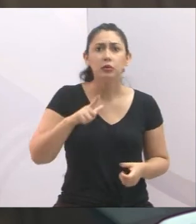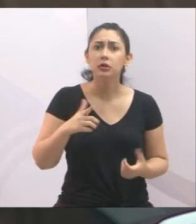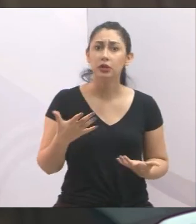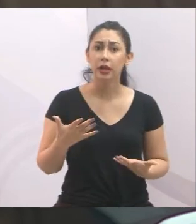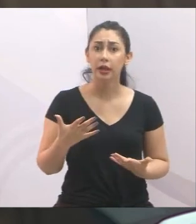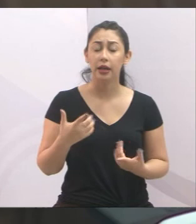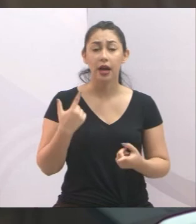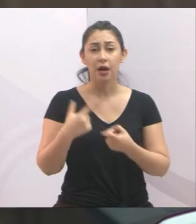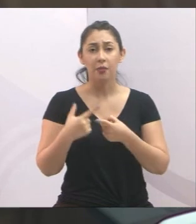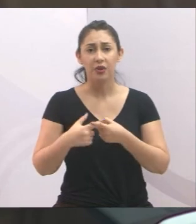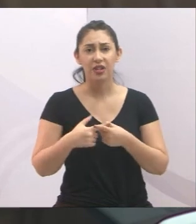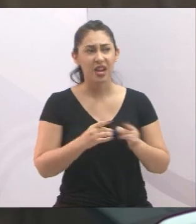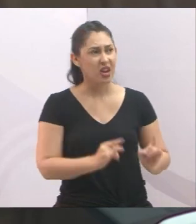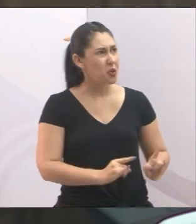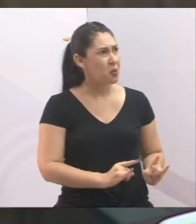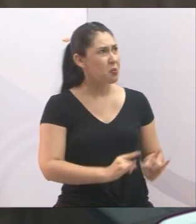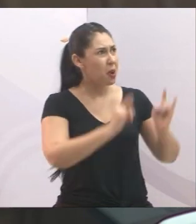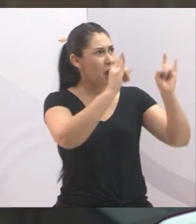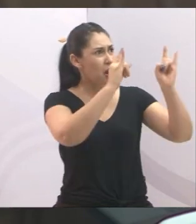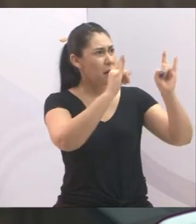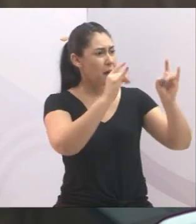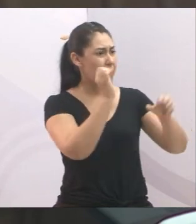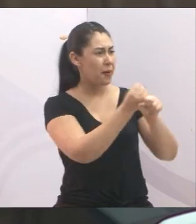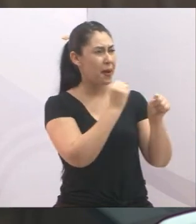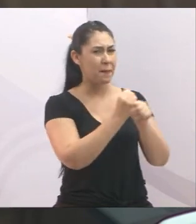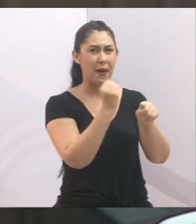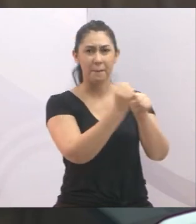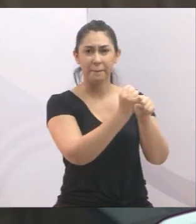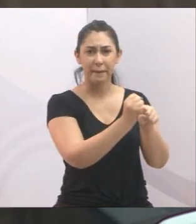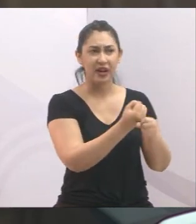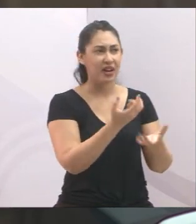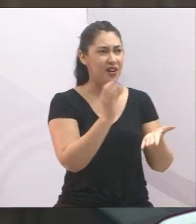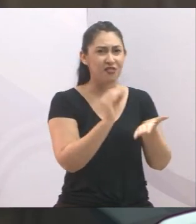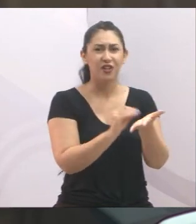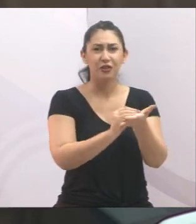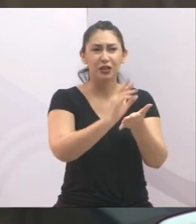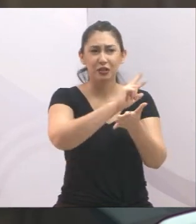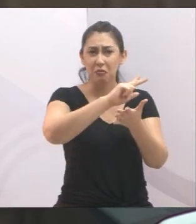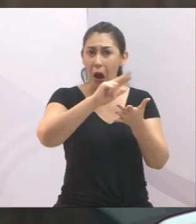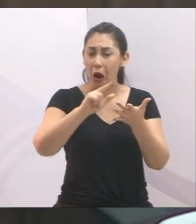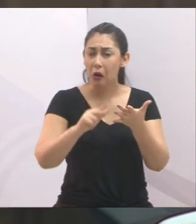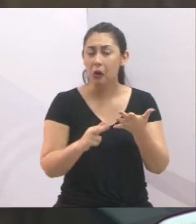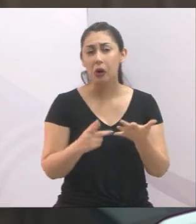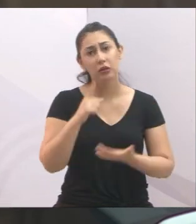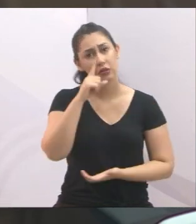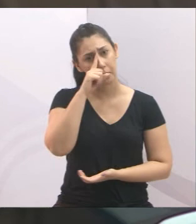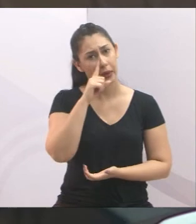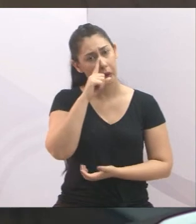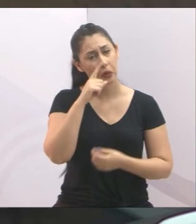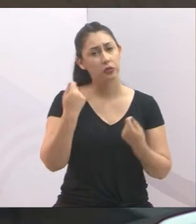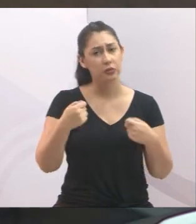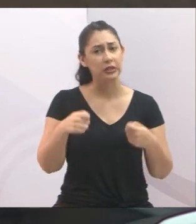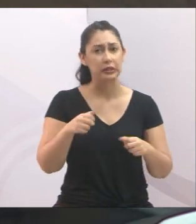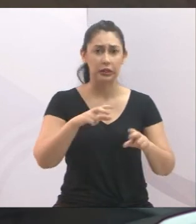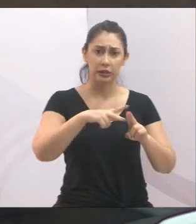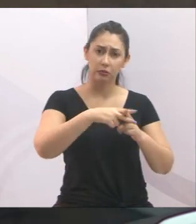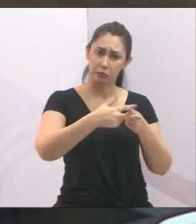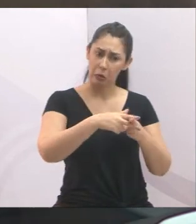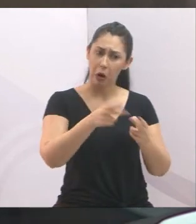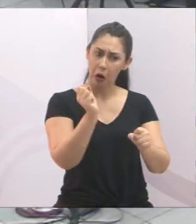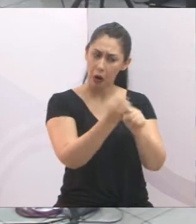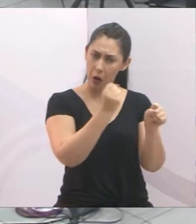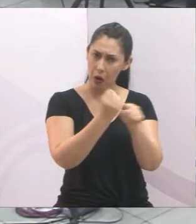entregar apartamento sem quadrante de incêndio. Isso é um erro gravíssimo que tem que ser corrigido.